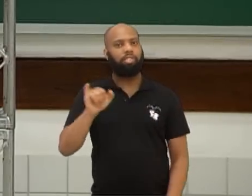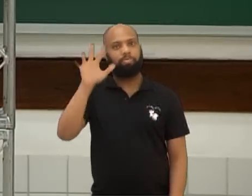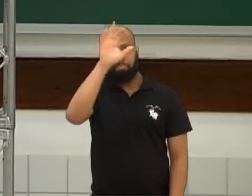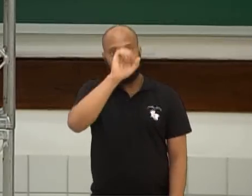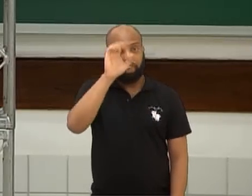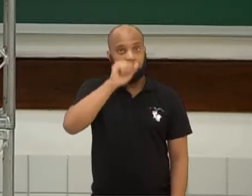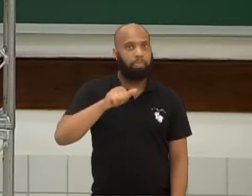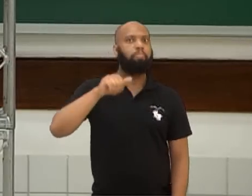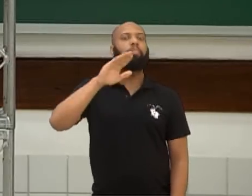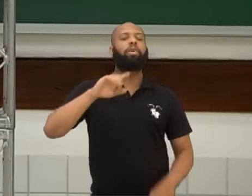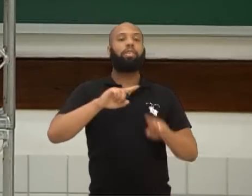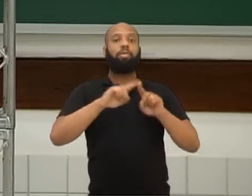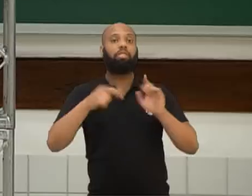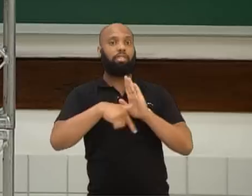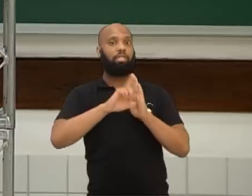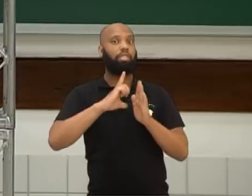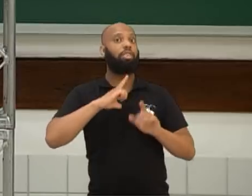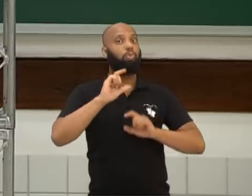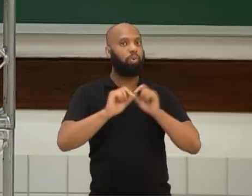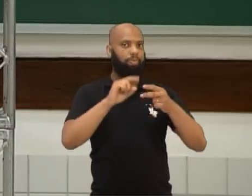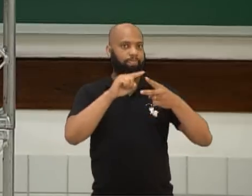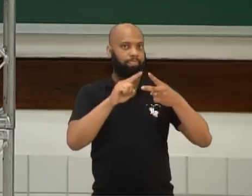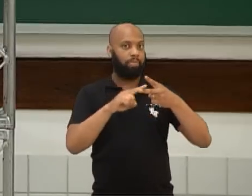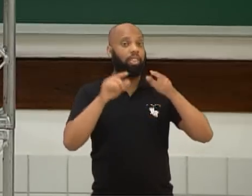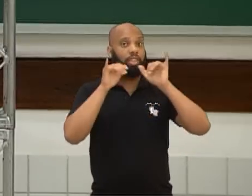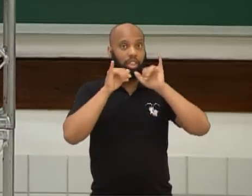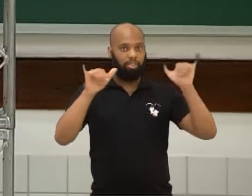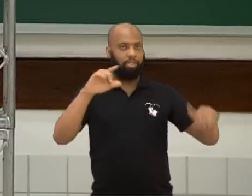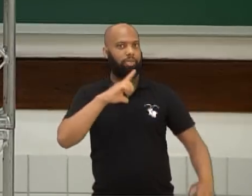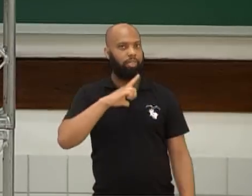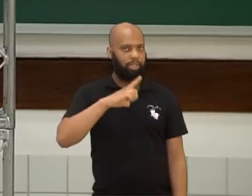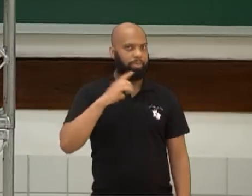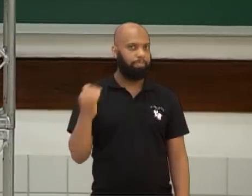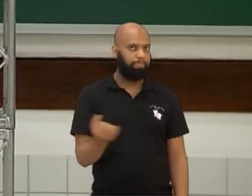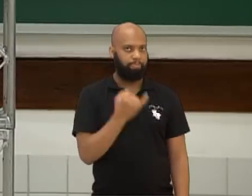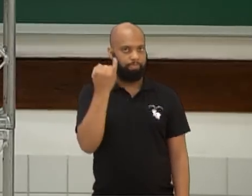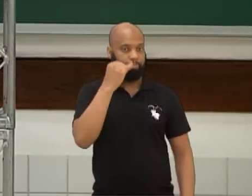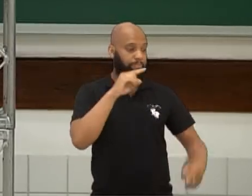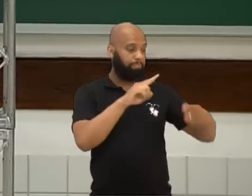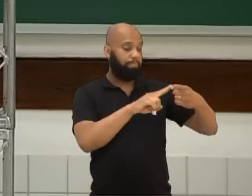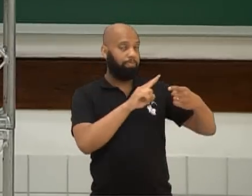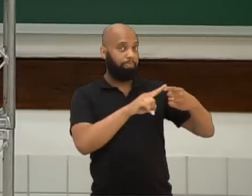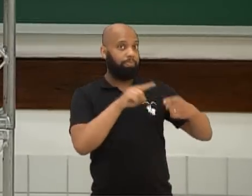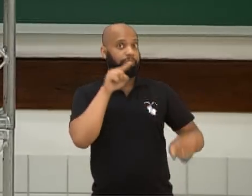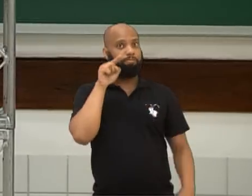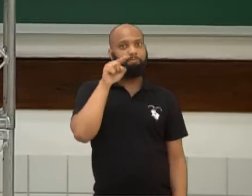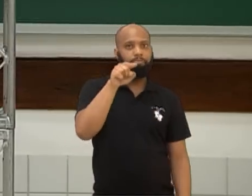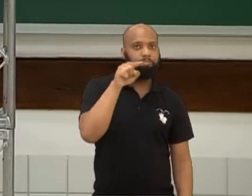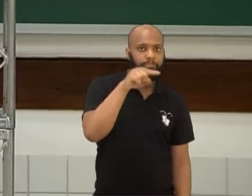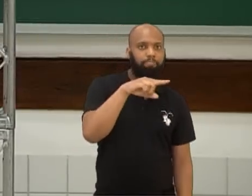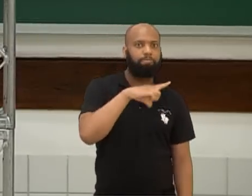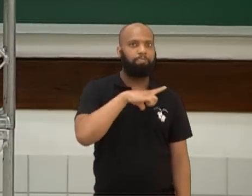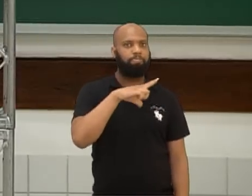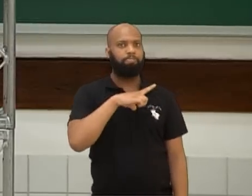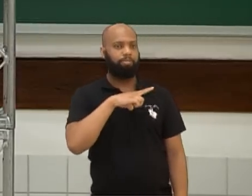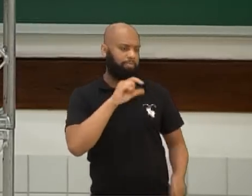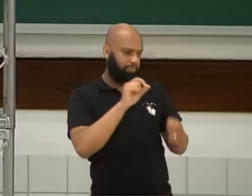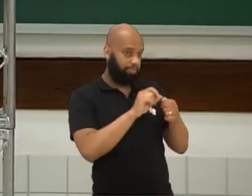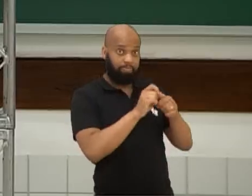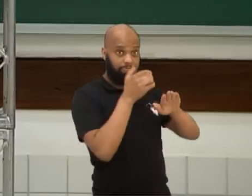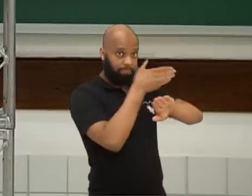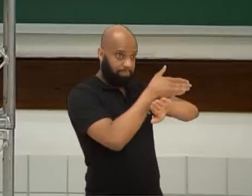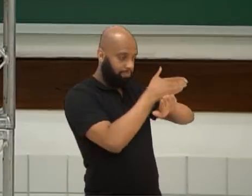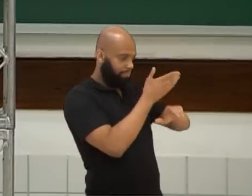hoje. Mas antes, eu quero dar 2 recadinhos super importantes para você. Primeiro, se você está fazendo as